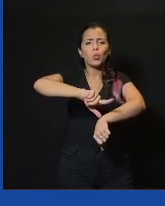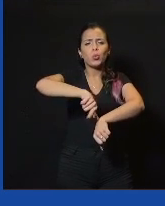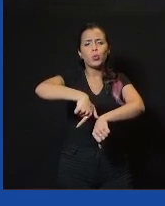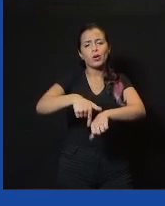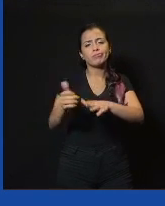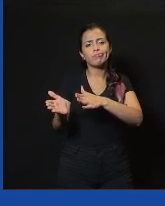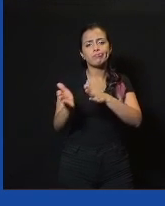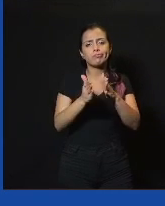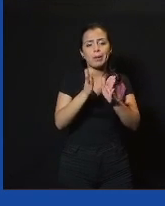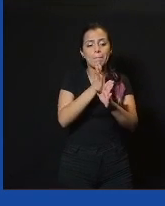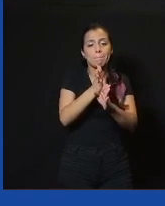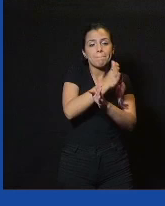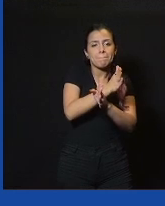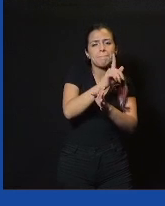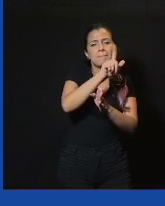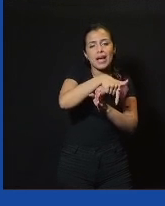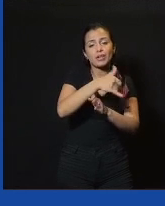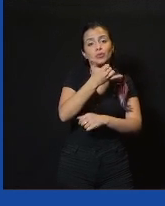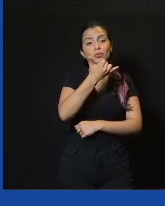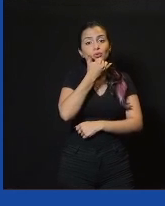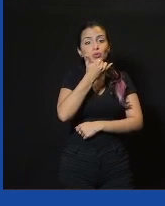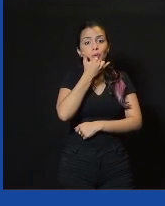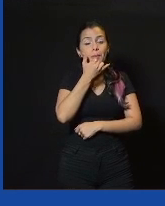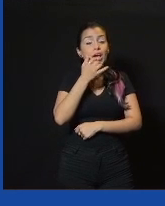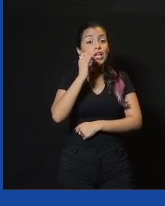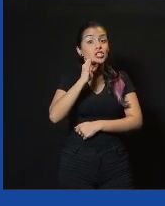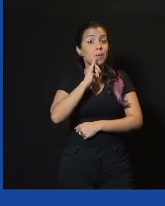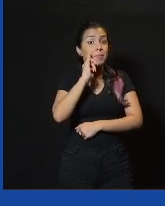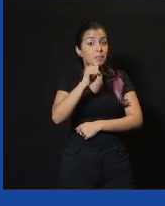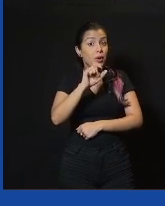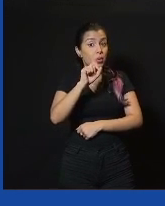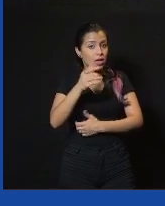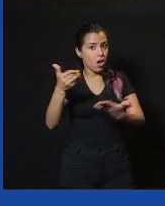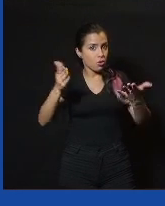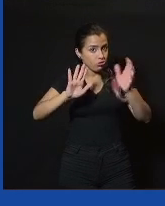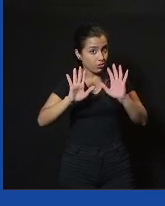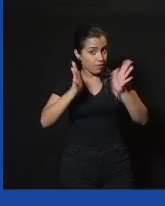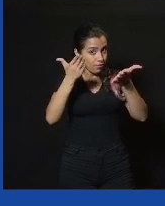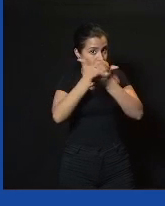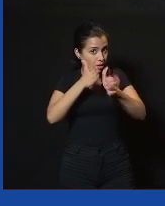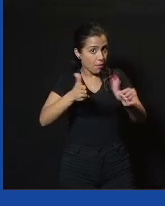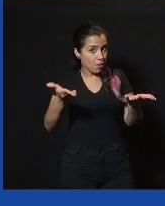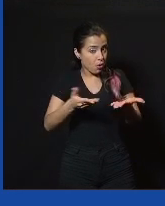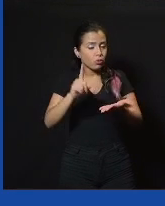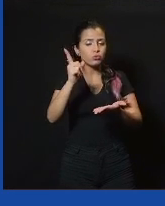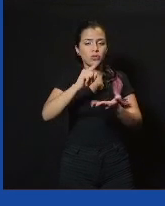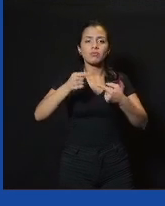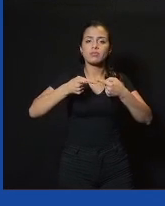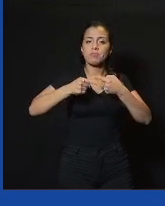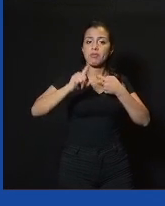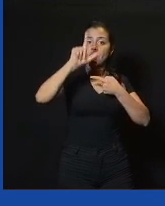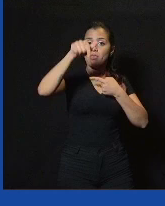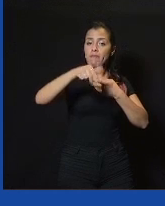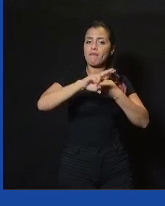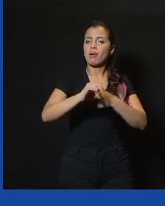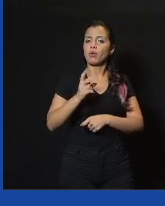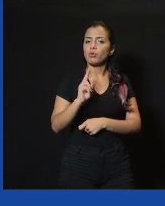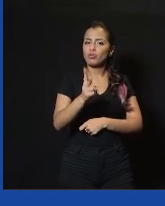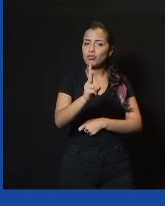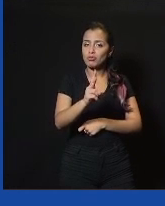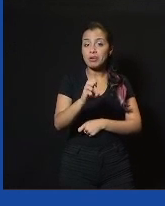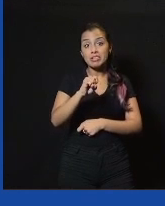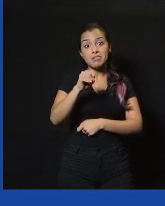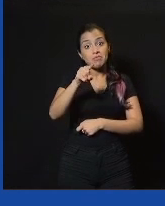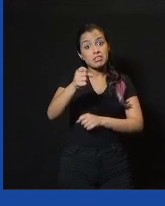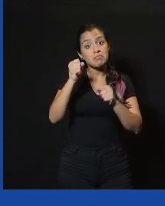Queria só ressaltar para todo mundo que o evento não termina hoje. O evento segue na semana que vem. Então, se vocês puderem também assistir,